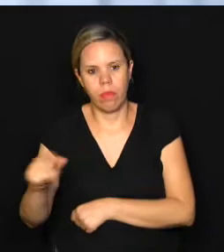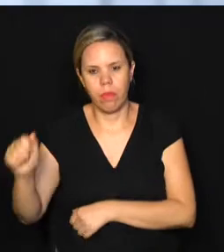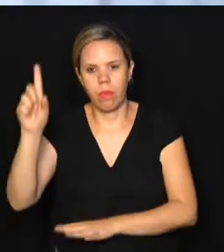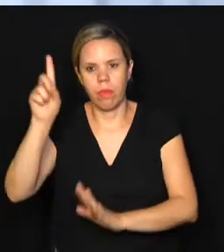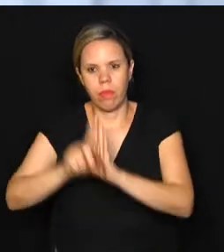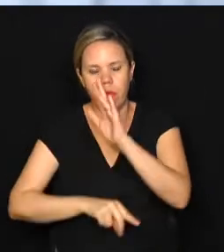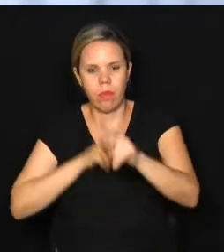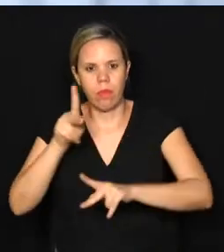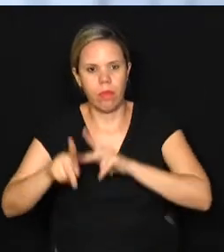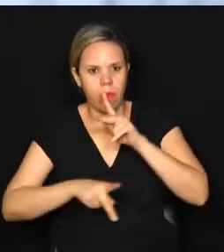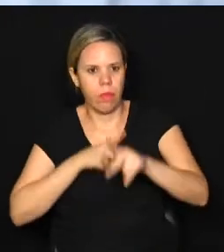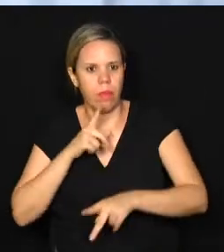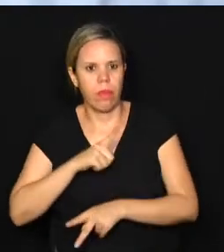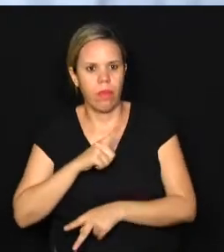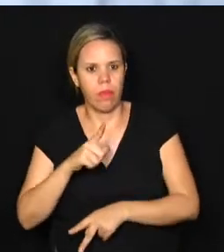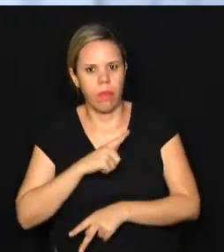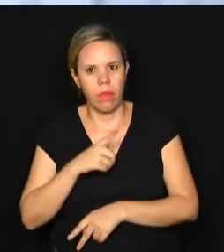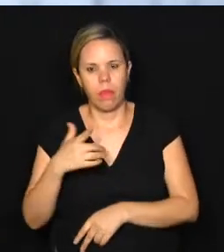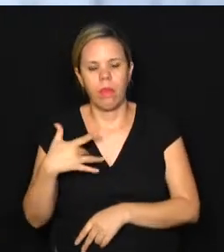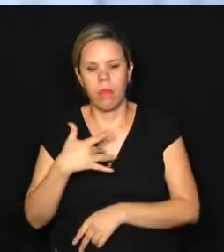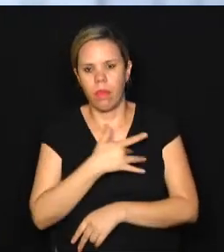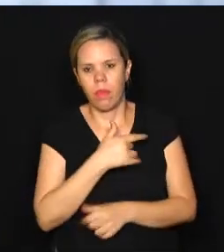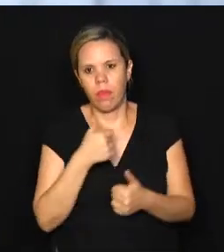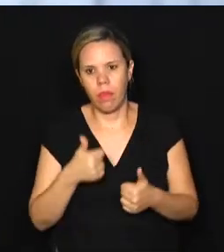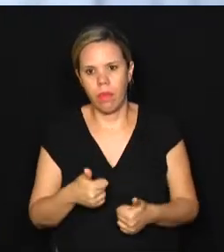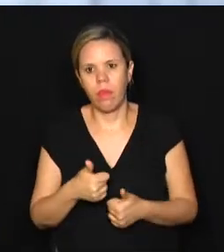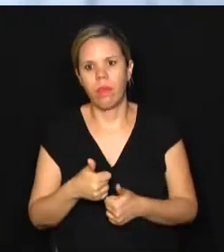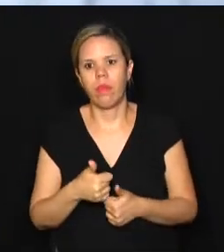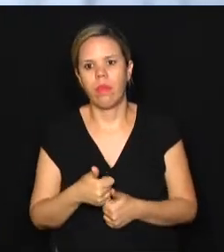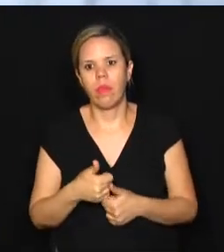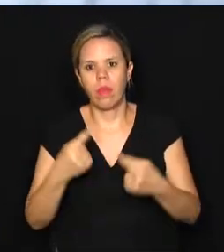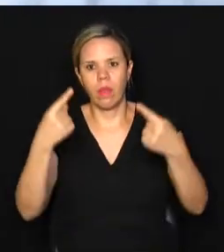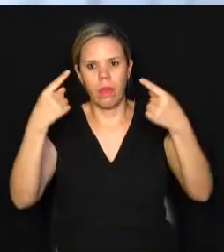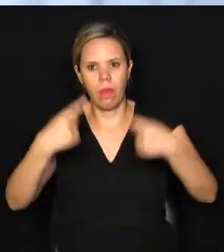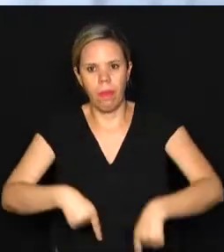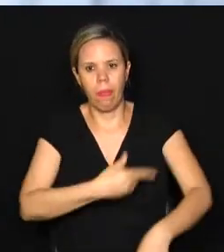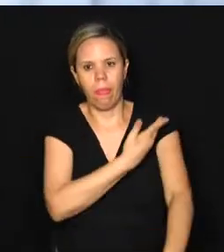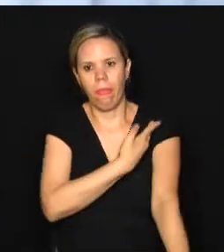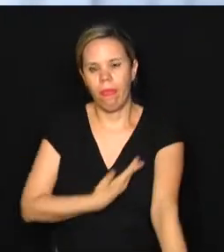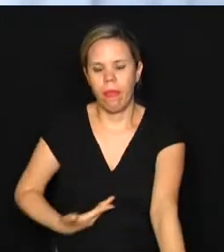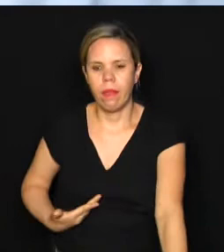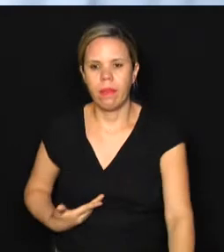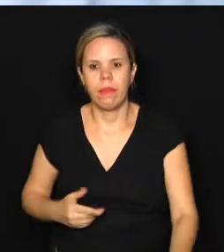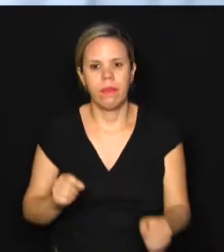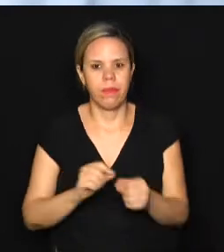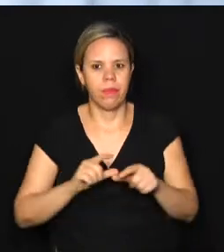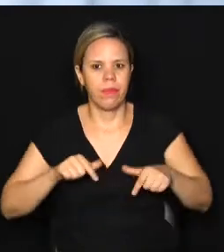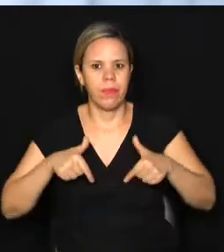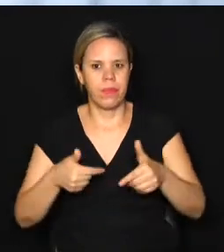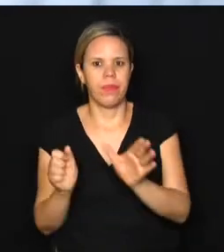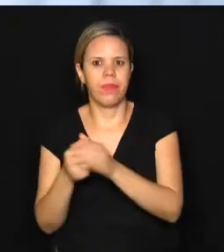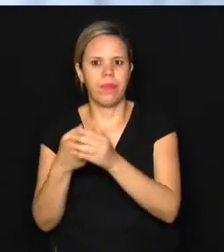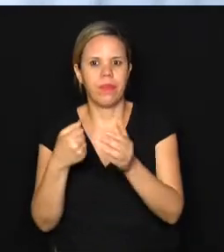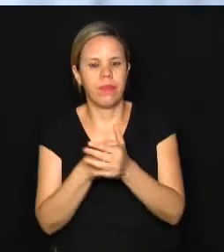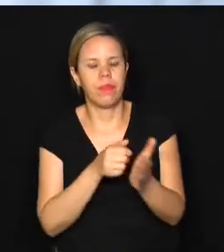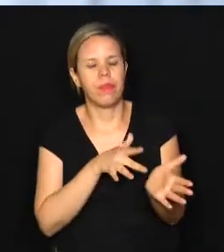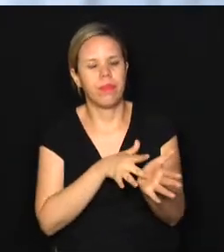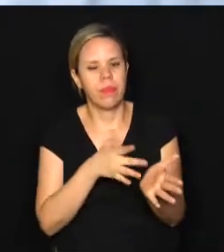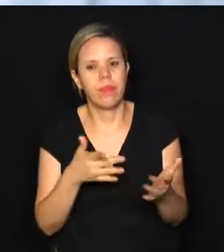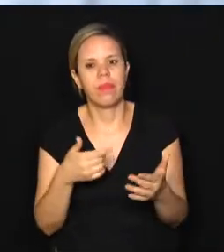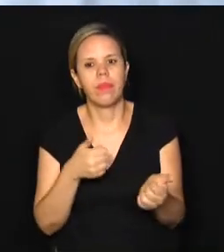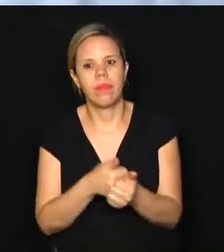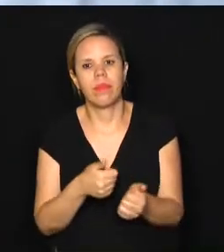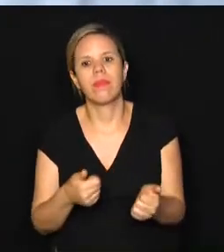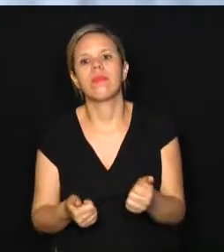dessas pessoas de ter sanidade e contra esses governos que agem maquiavelicamente e seguem